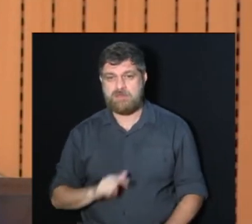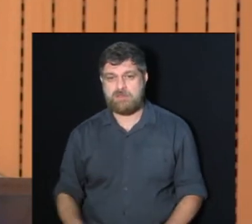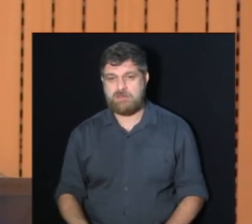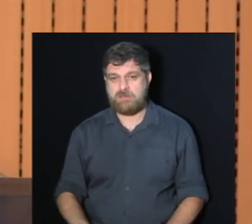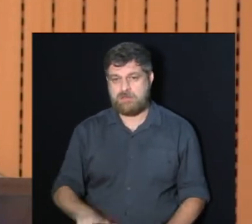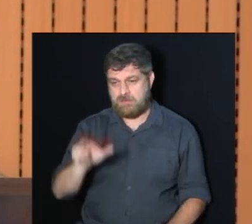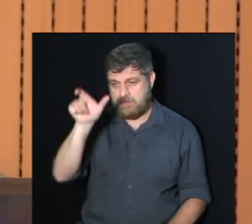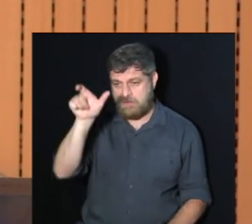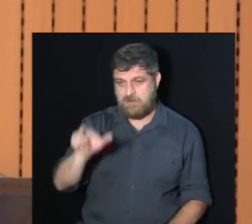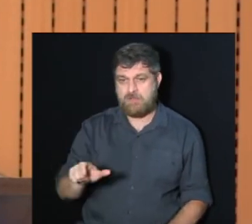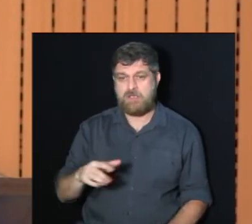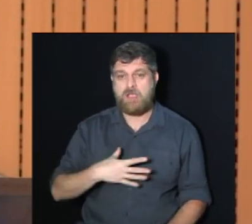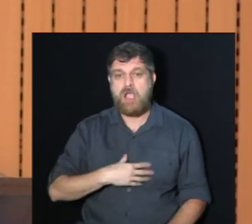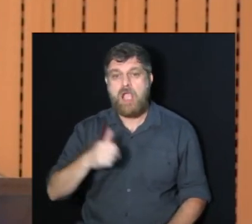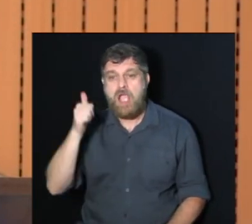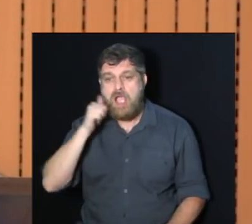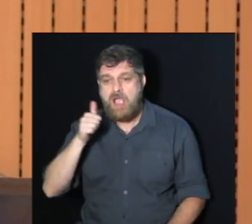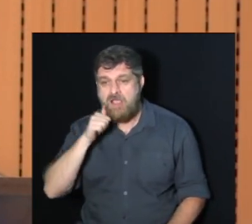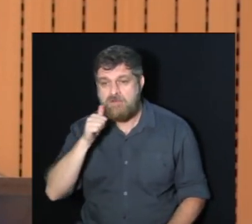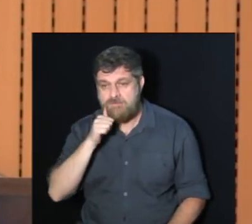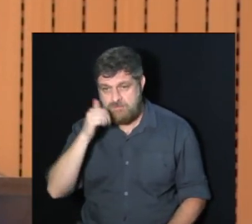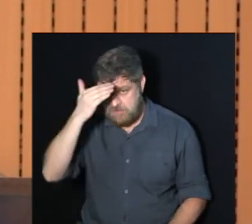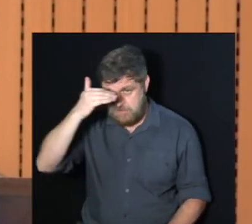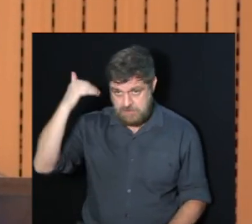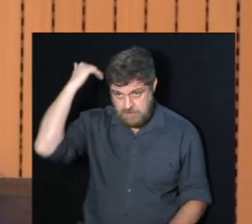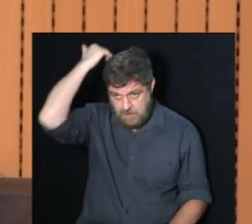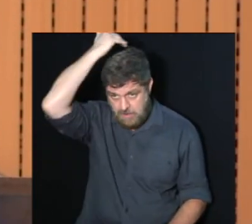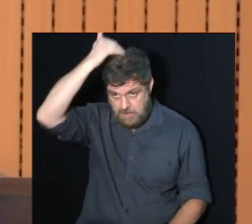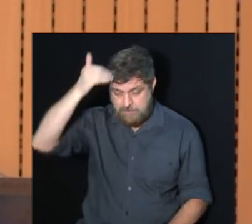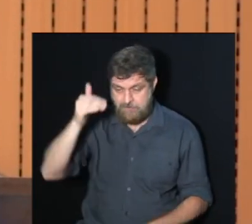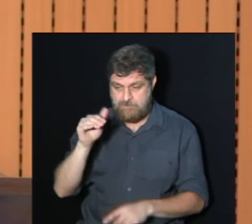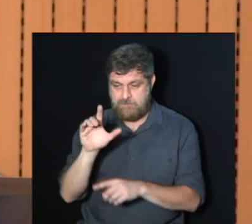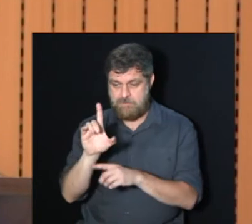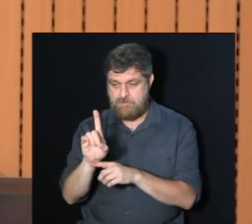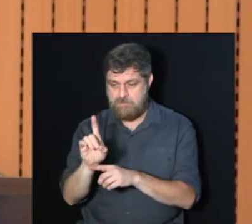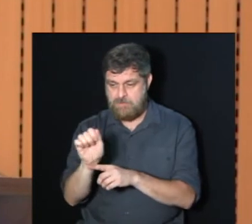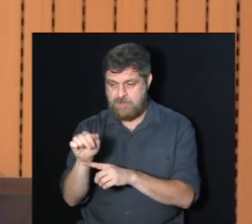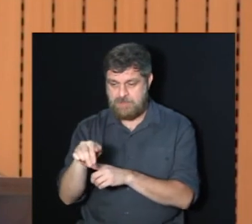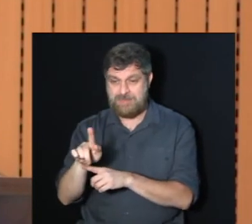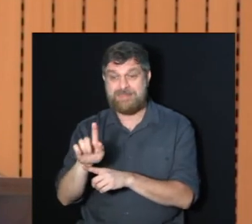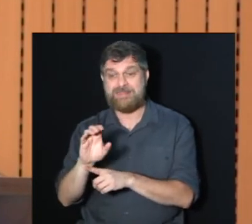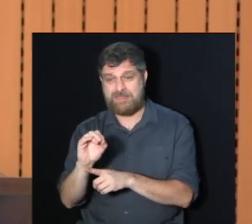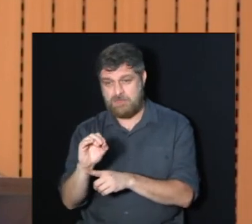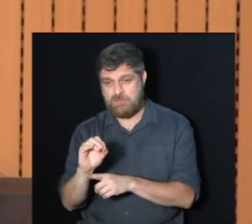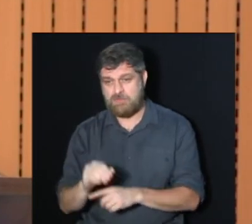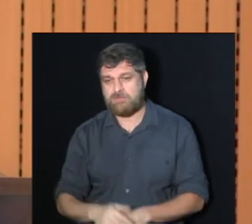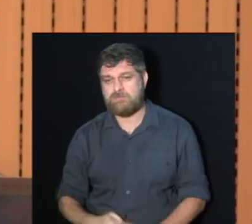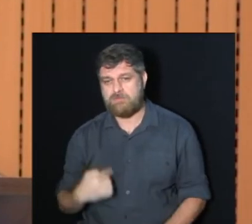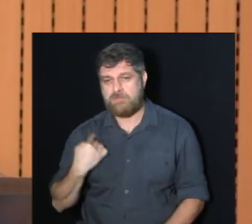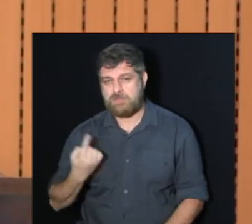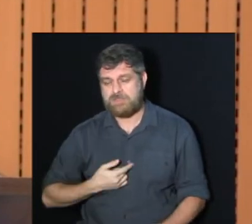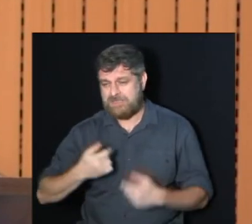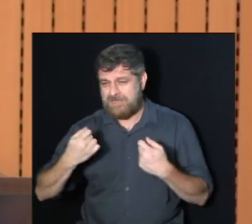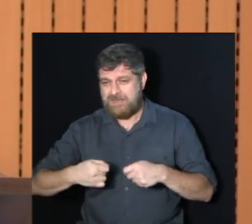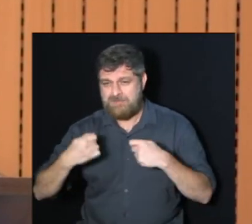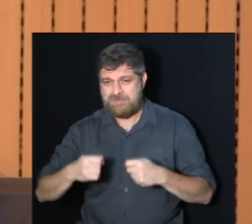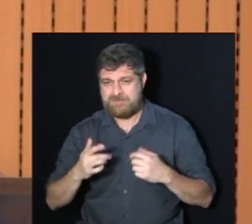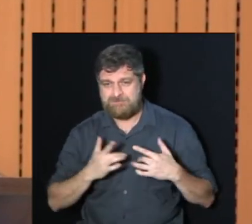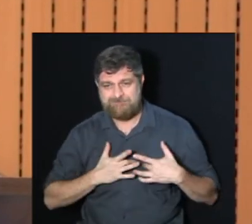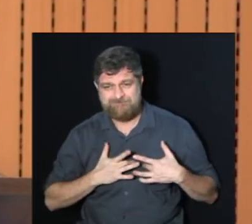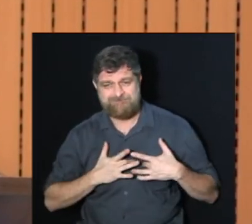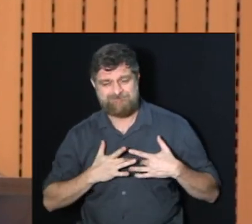filhas da Mãe Dango, obrigada, e ela diz aqui sobre que a gente precisa viver a sororidade,